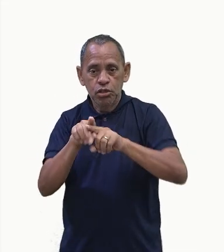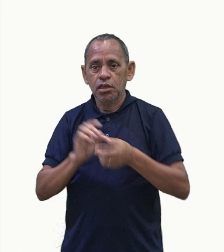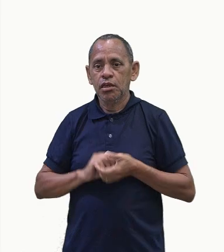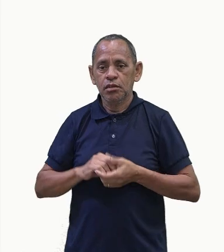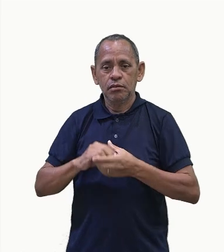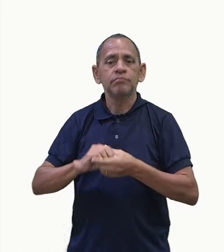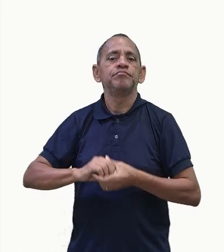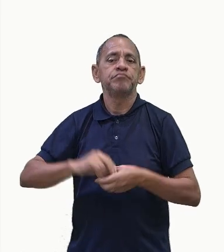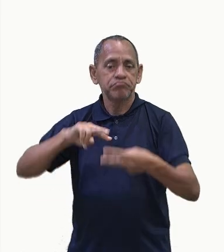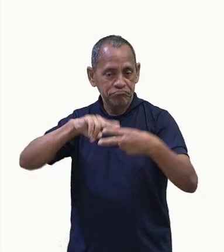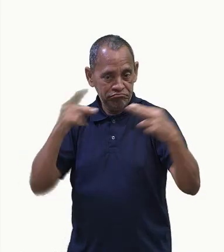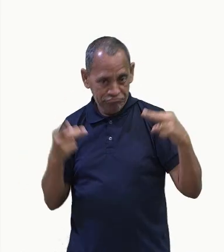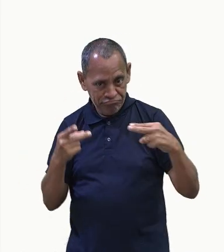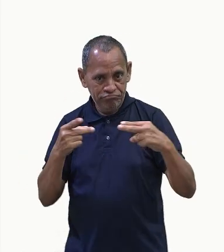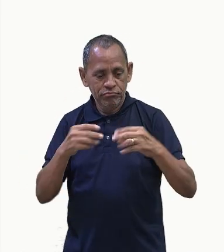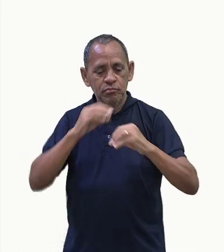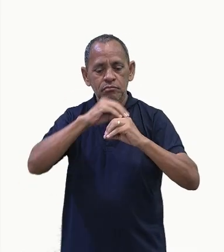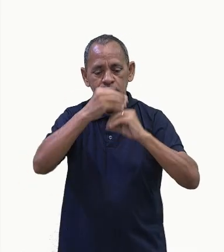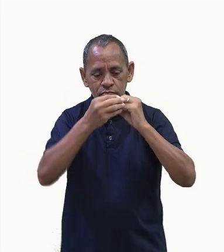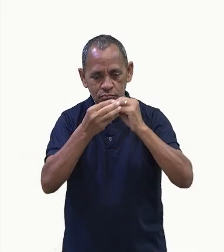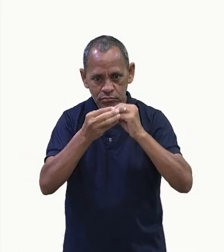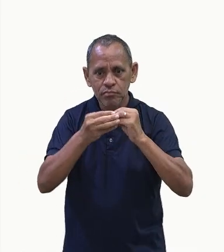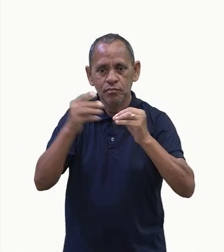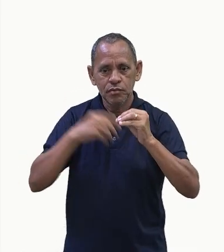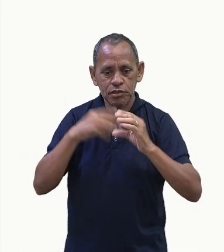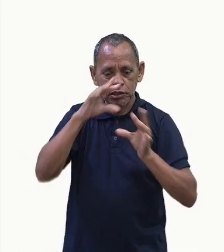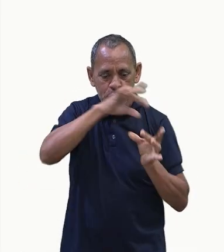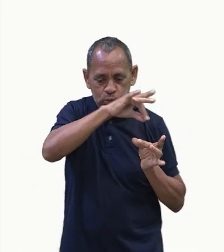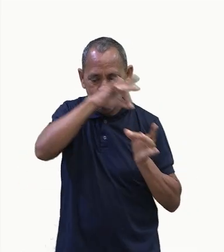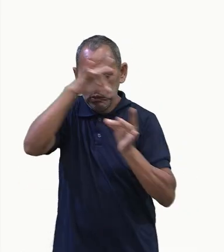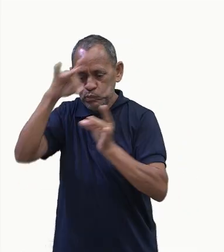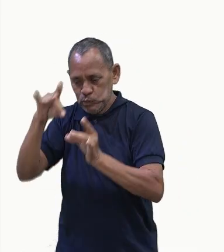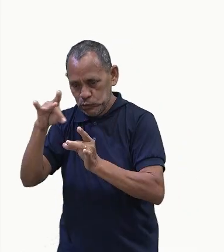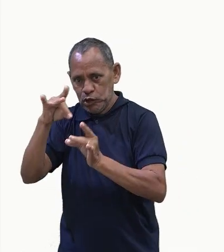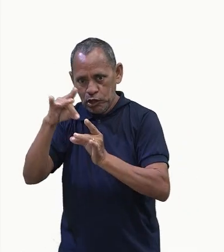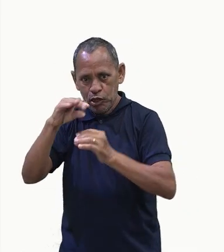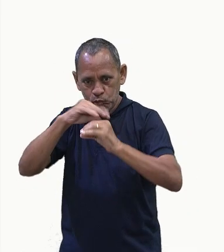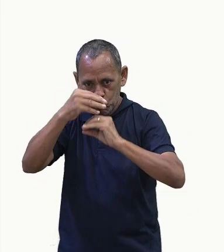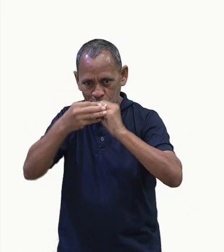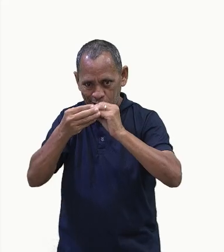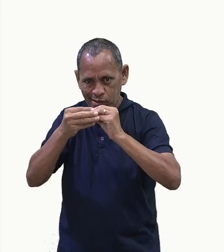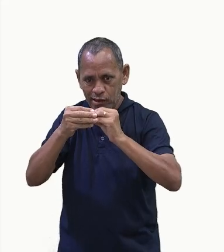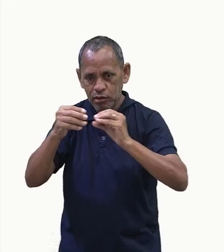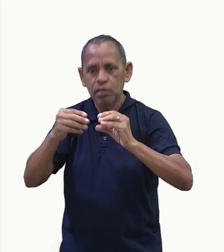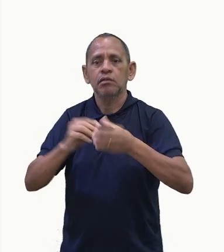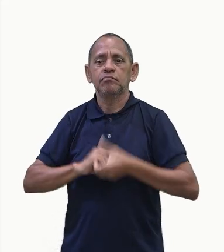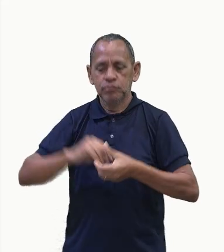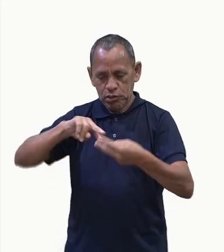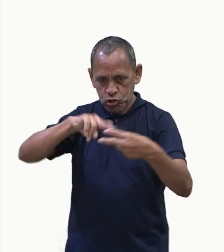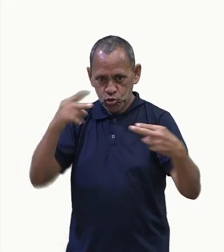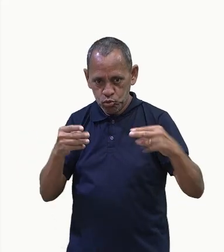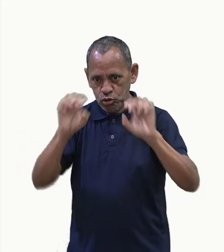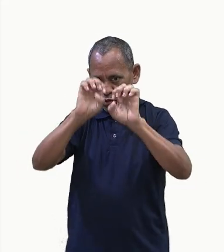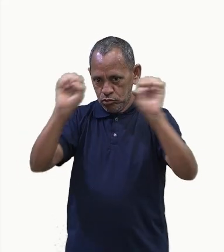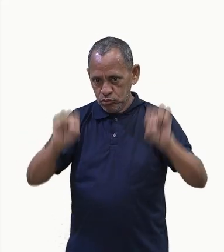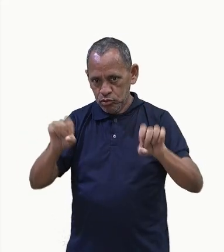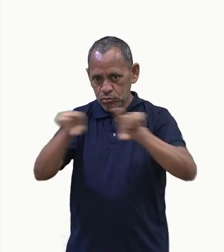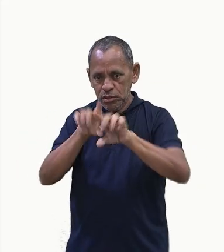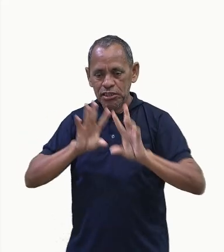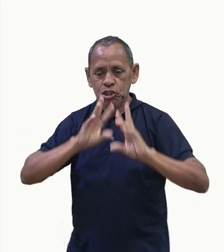molécula que carrega a informação genética de todos os seres vivos. Então, essa Cas9, ela é